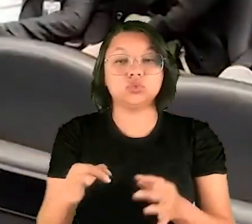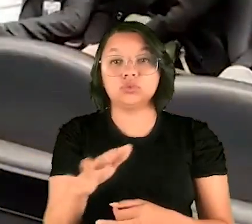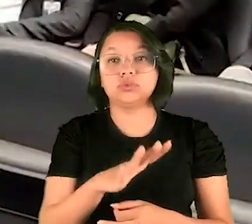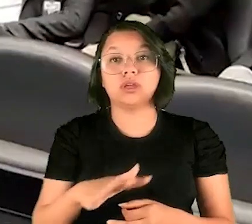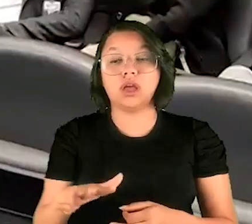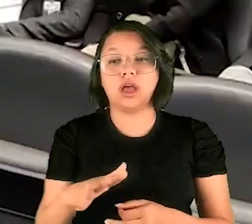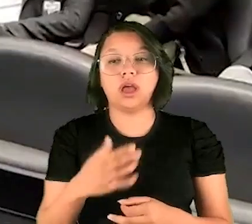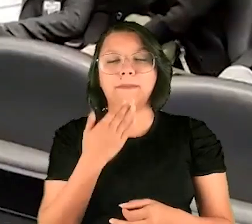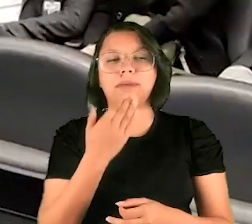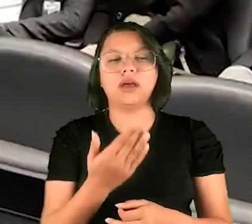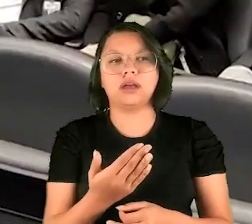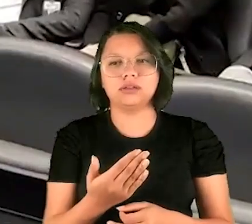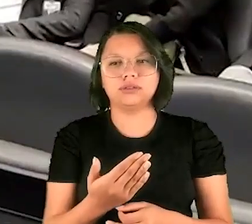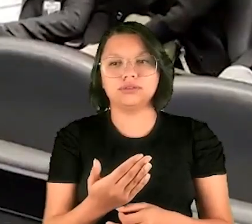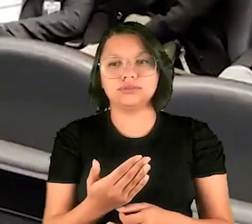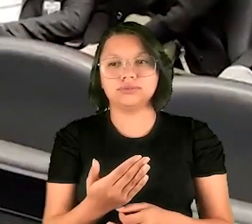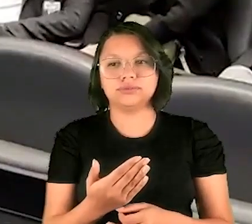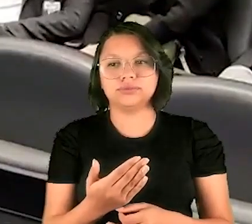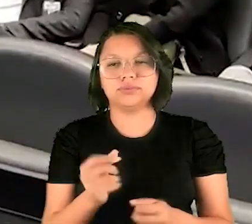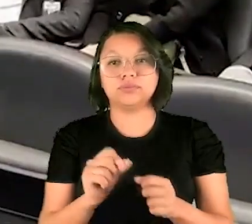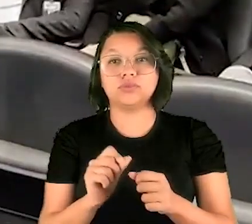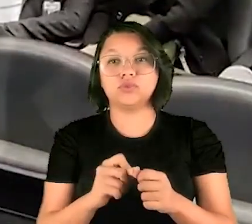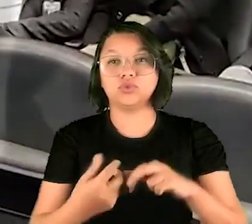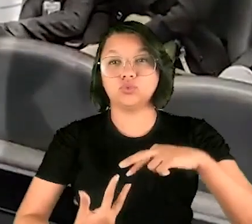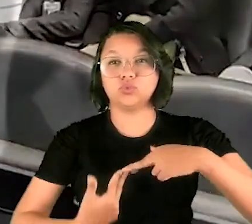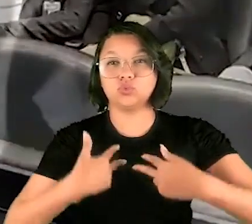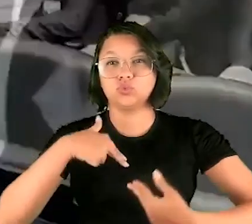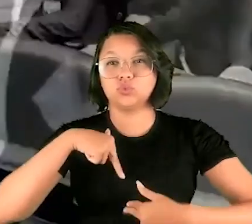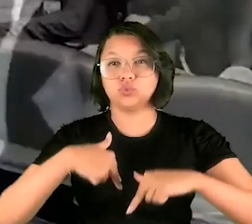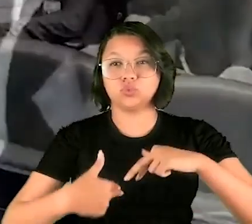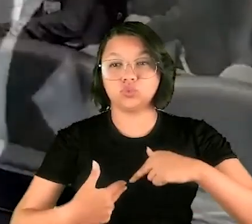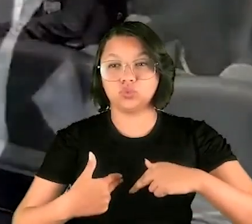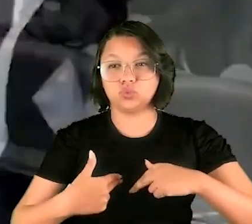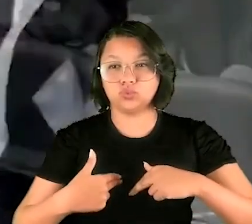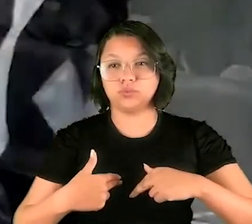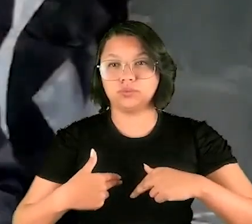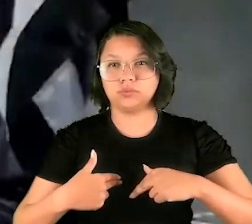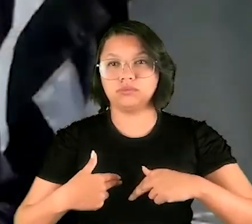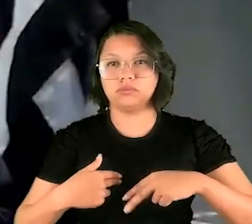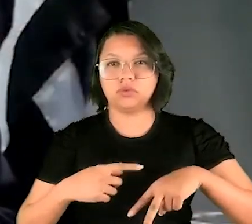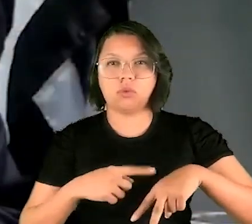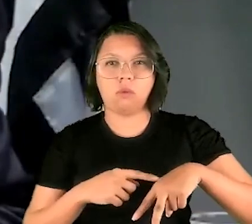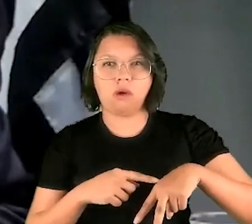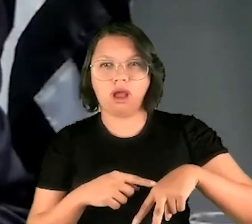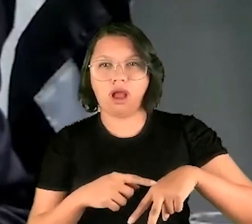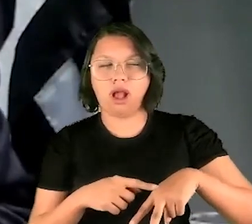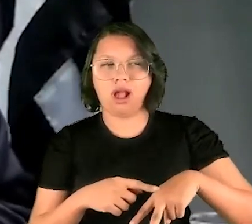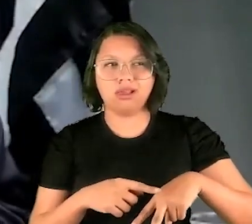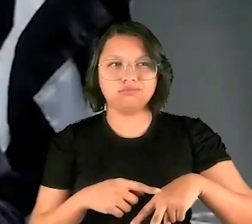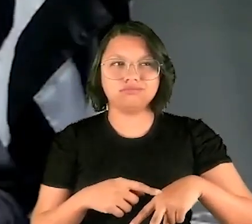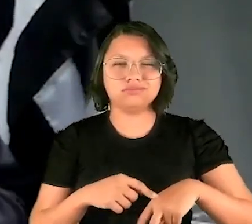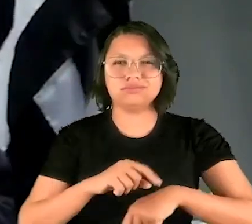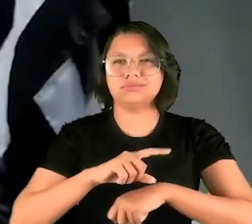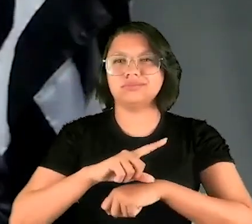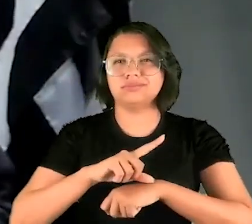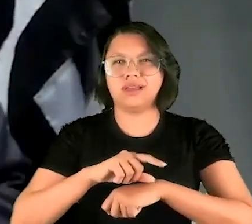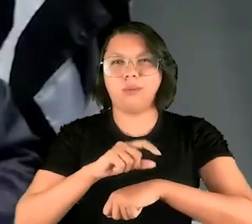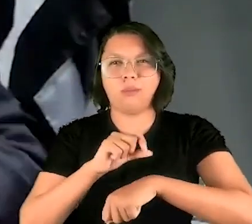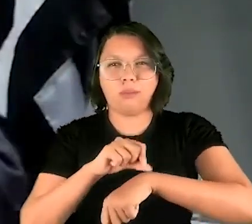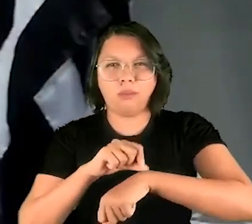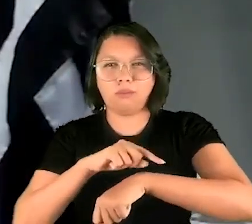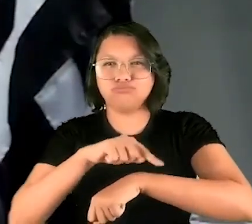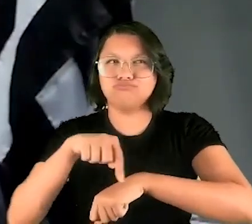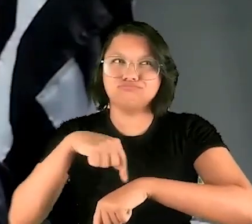judiciário pedindo para fazer uma cirurgia de quadril, que faz tempo que ele está na fila, está esperando, tal, então ele quer o